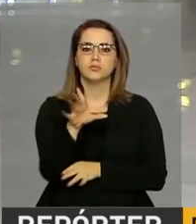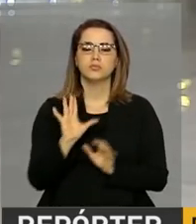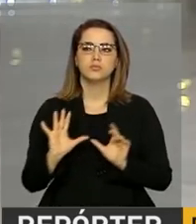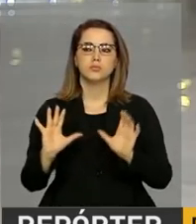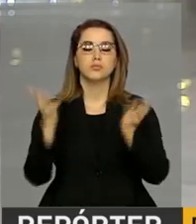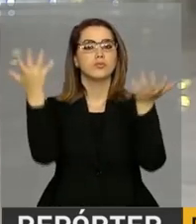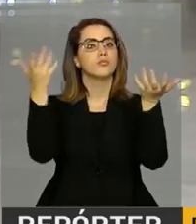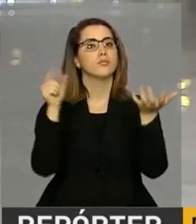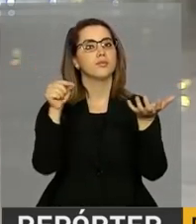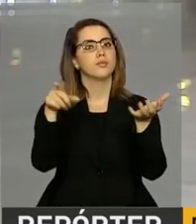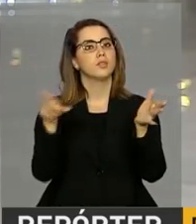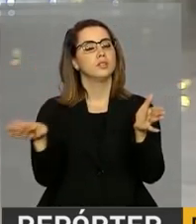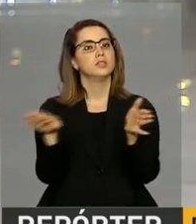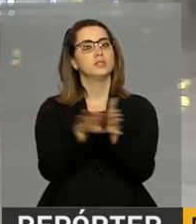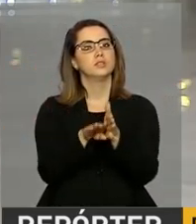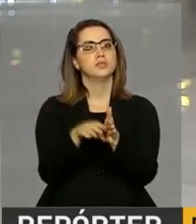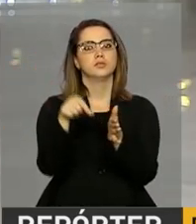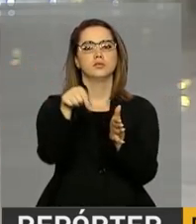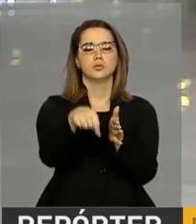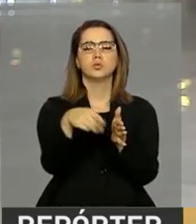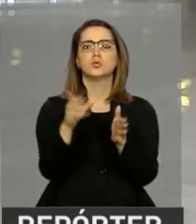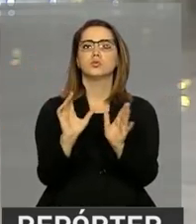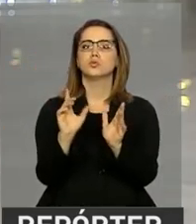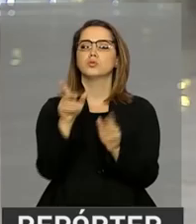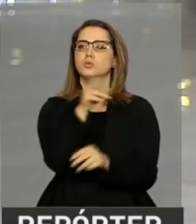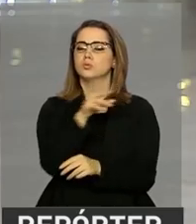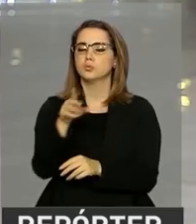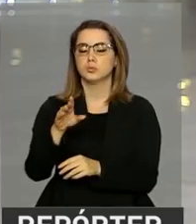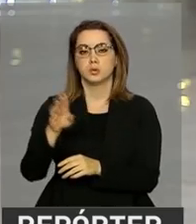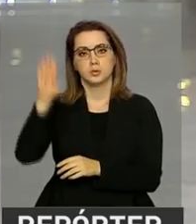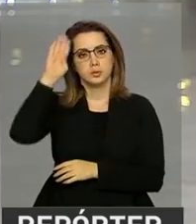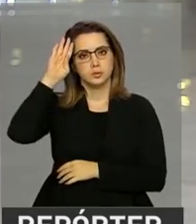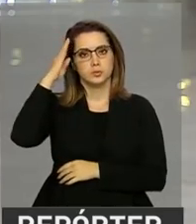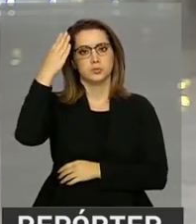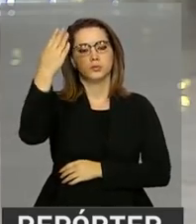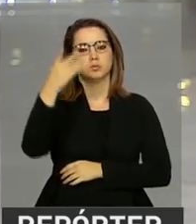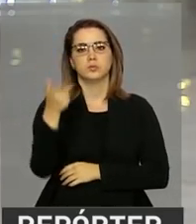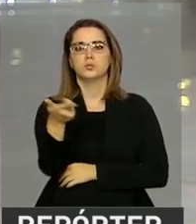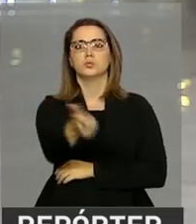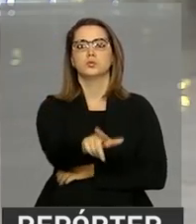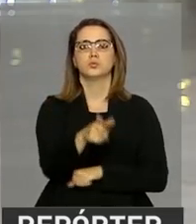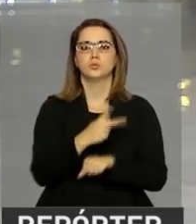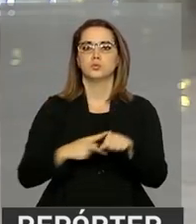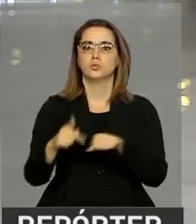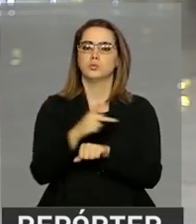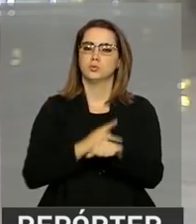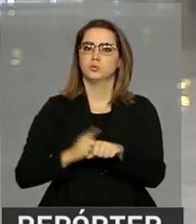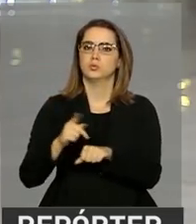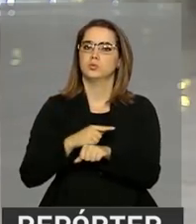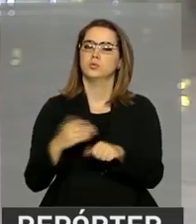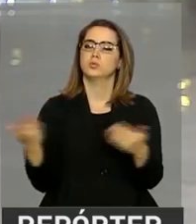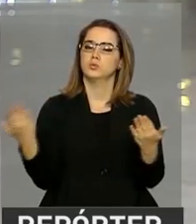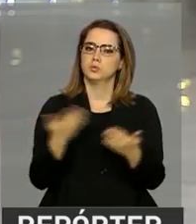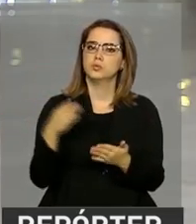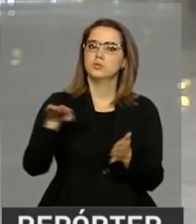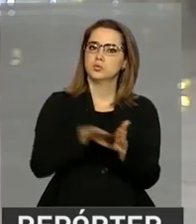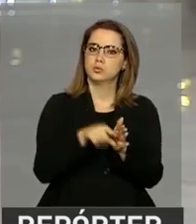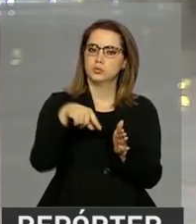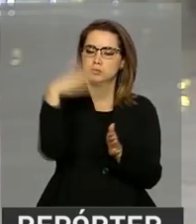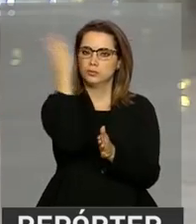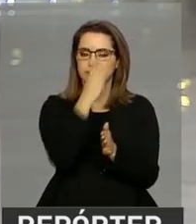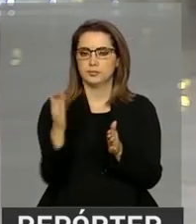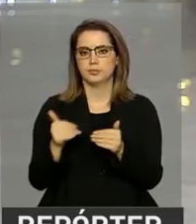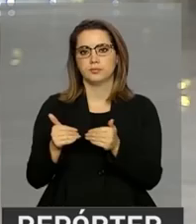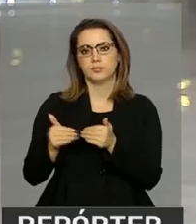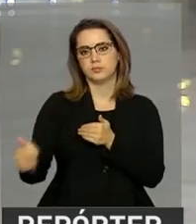da cerimônia de recepção dos chefes de Estado e dos representantes dos países que vieram ao Brasil para participar da abertura